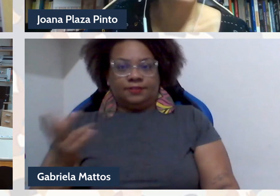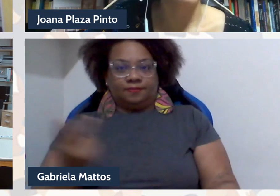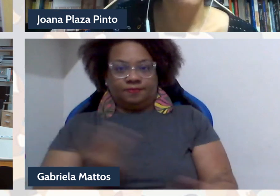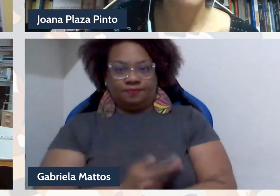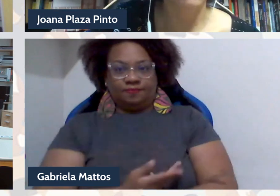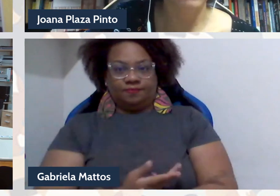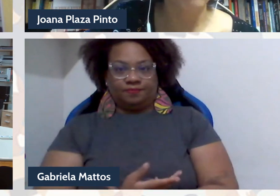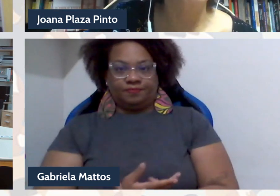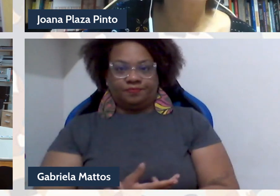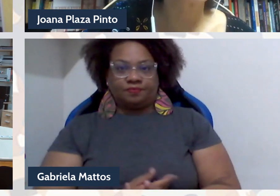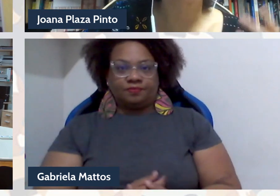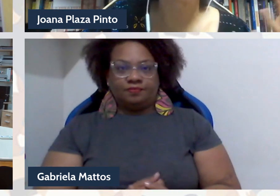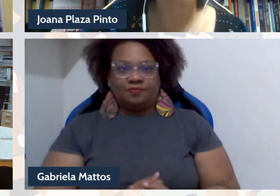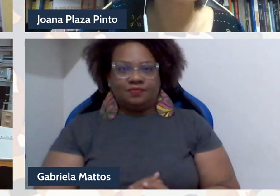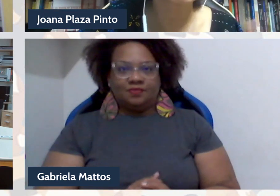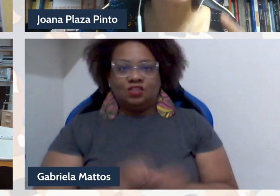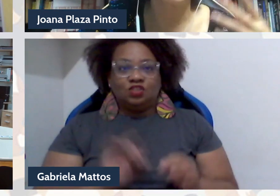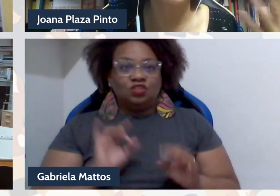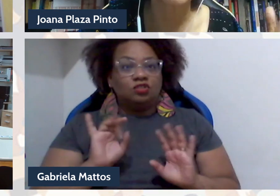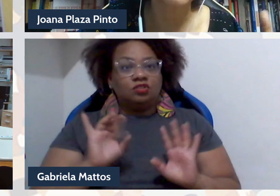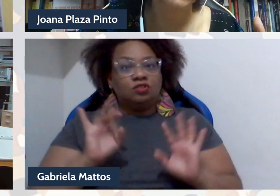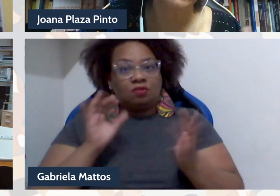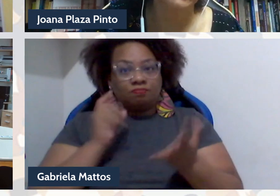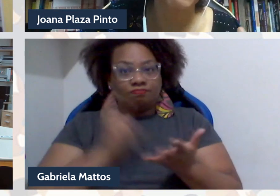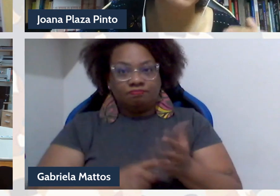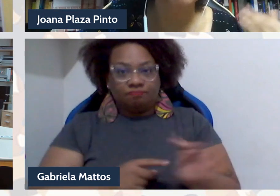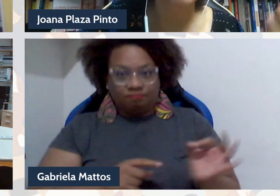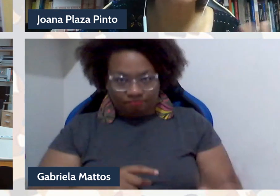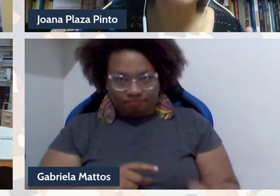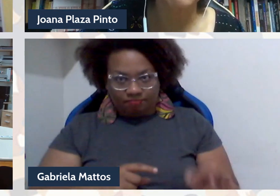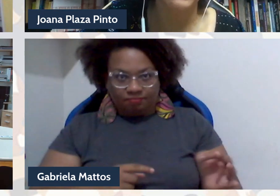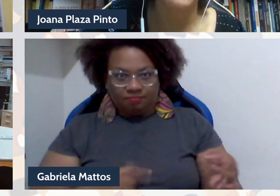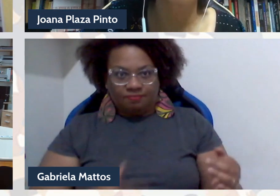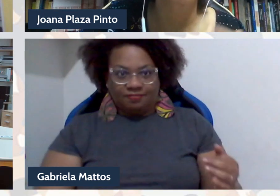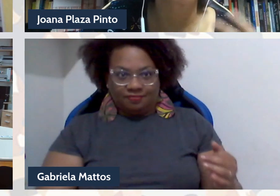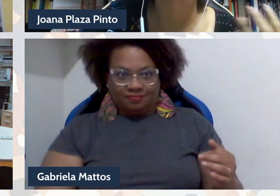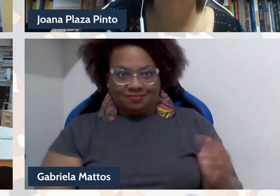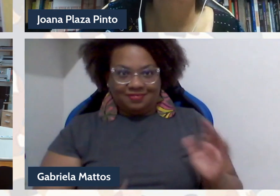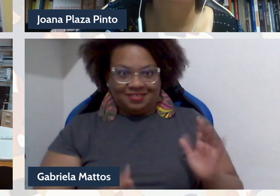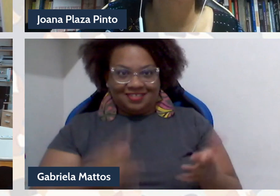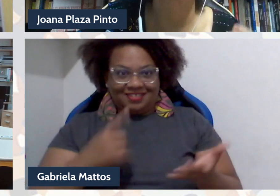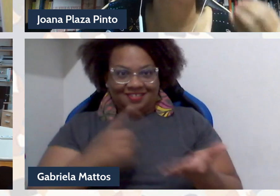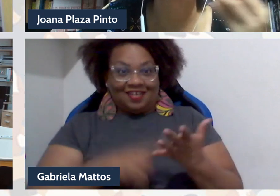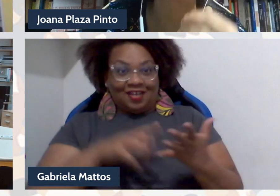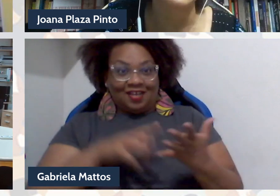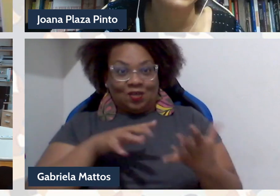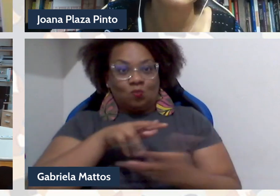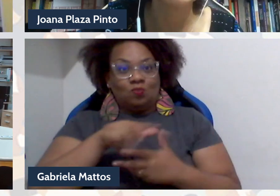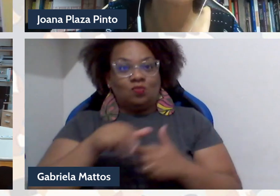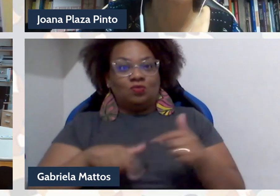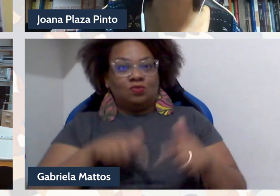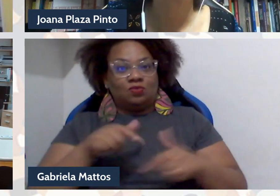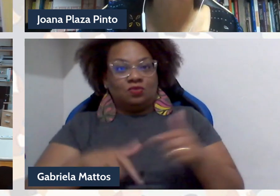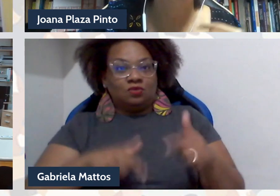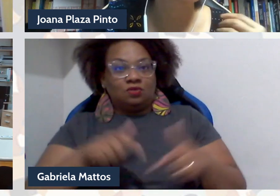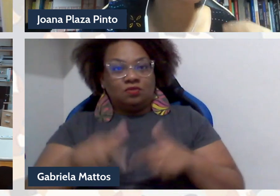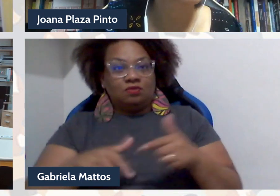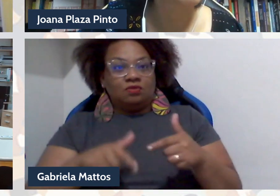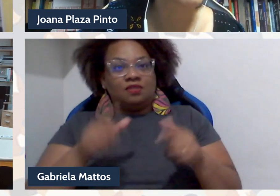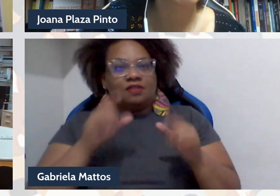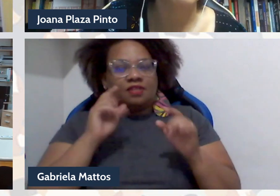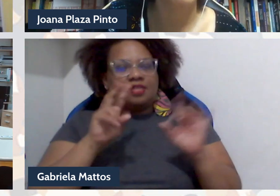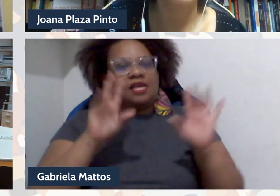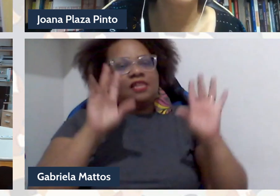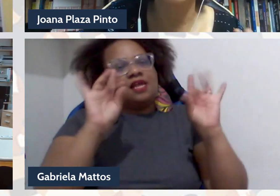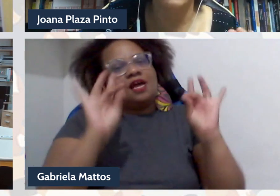isso, gente. Eu acho que só confirma esse pano de fundo que a gente está vendo no mundo do trabalho, por mais que a gente possa olhar detalhes. Acho que